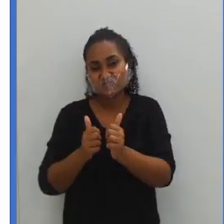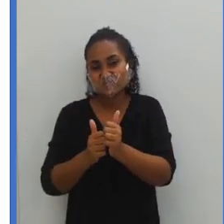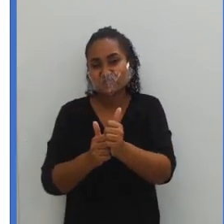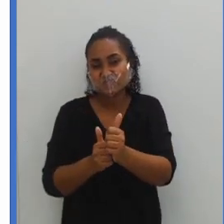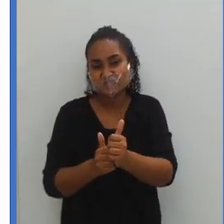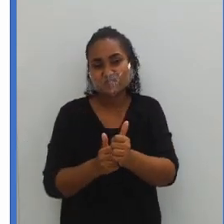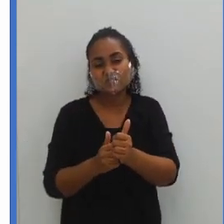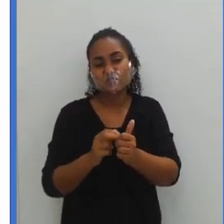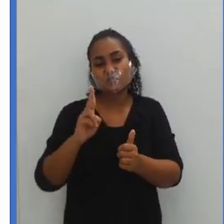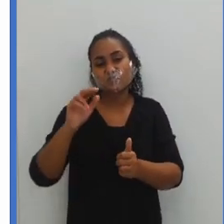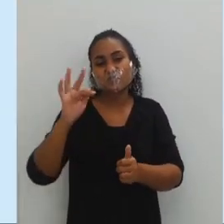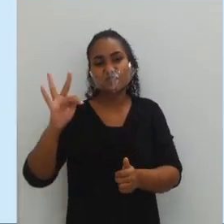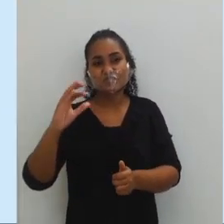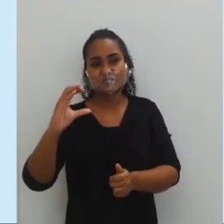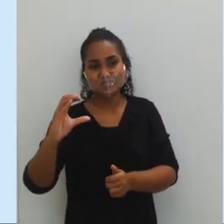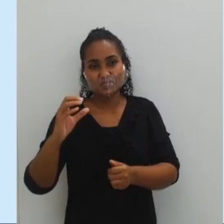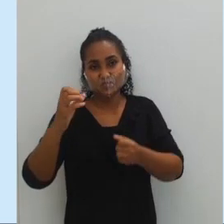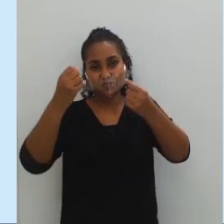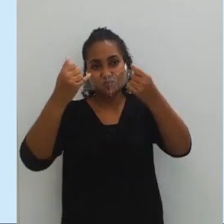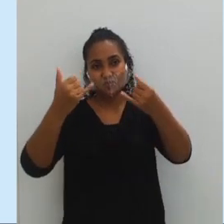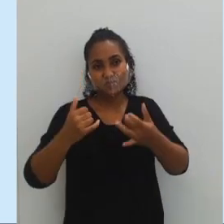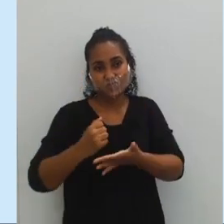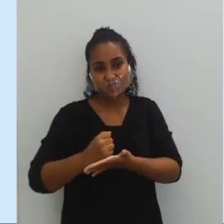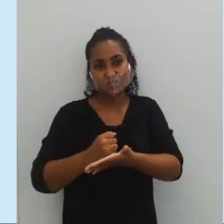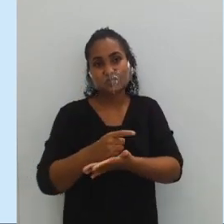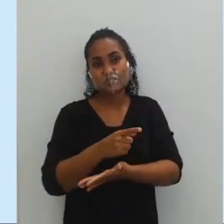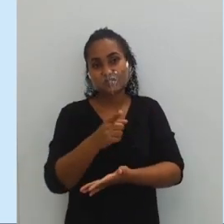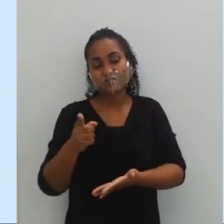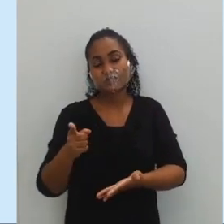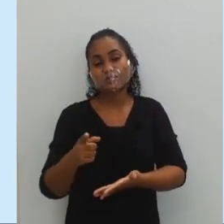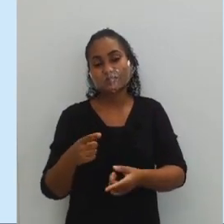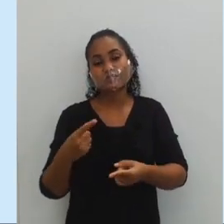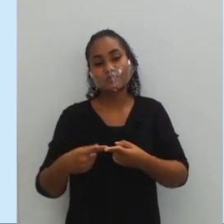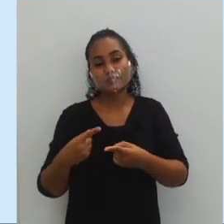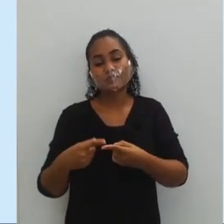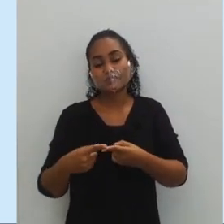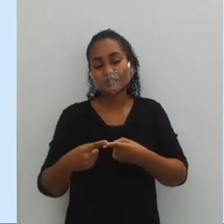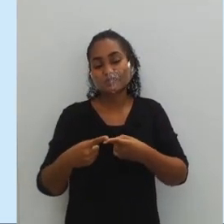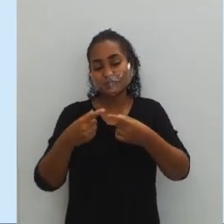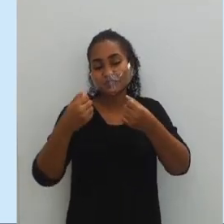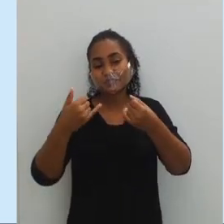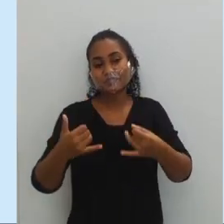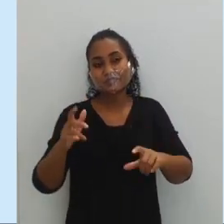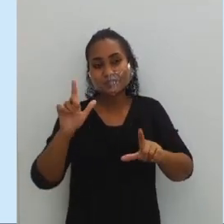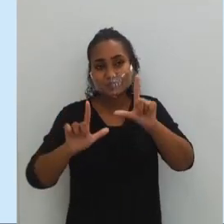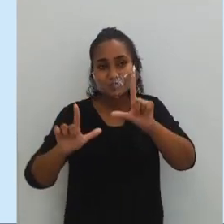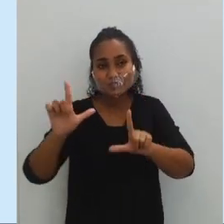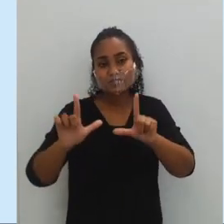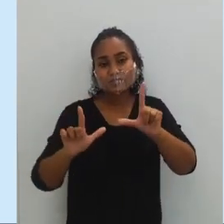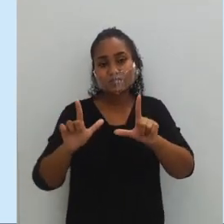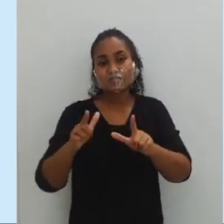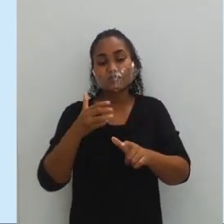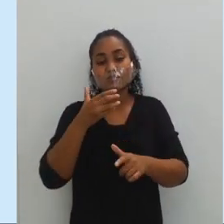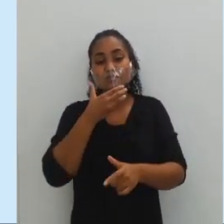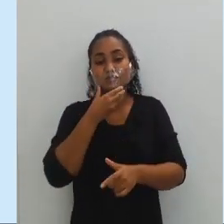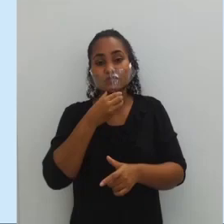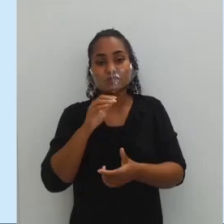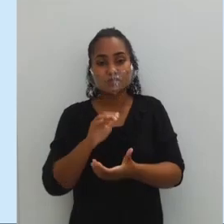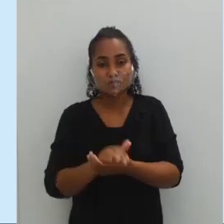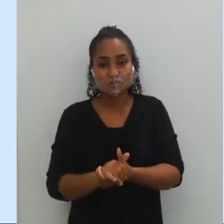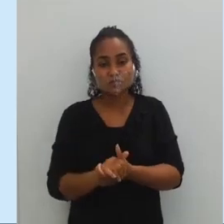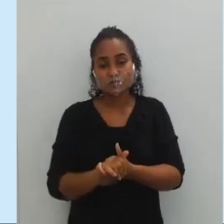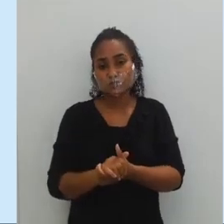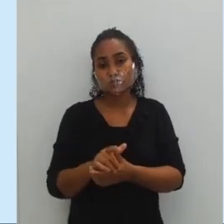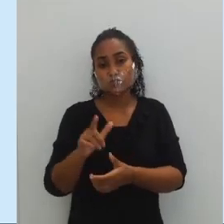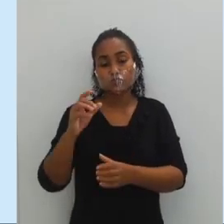não acompanha o UFC, vou tentar facilitar a vida de quem deveria estar assistindo, tá? A Kyra, ela é esposa do